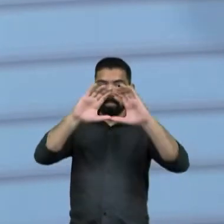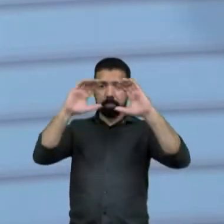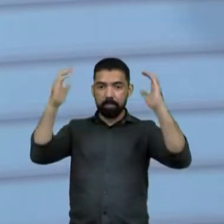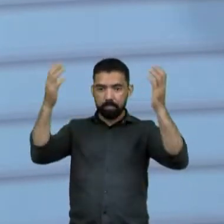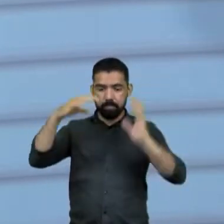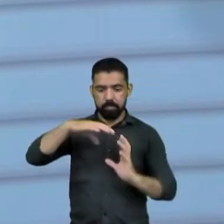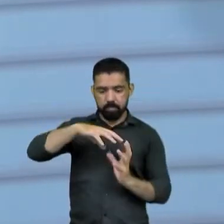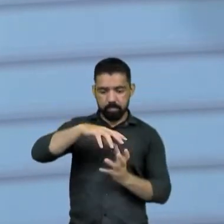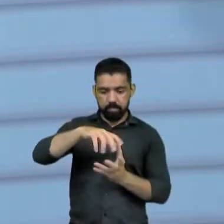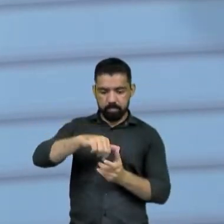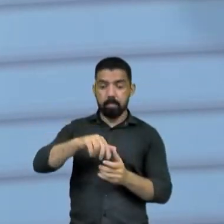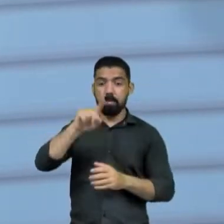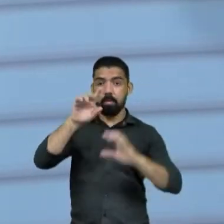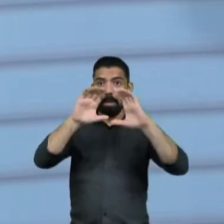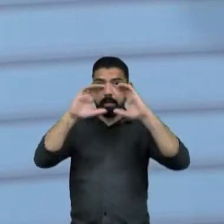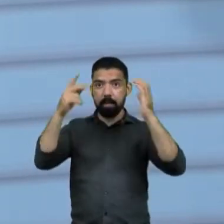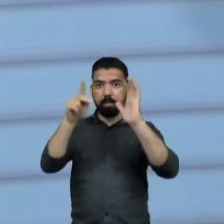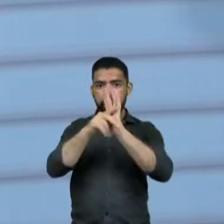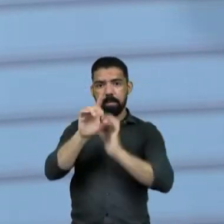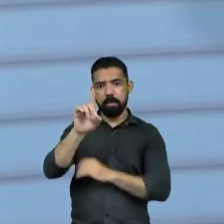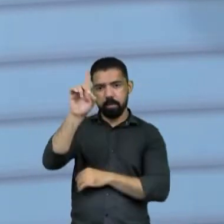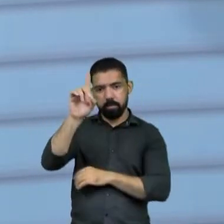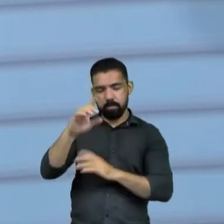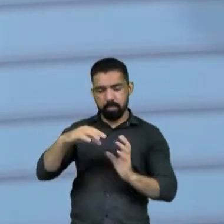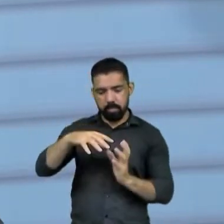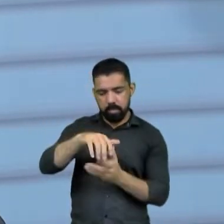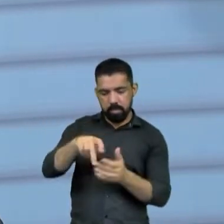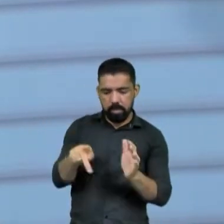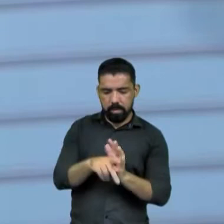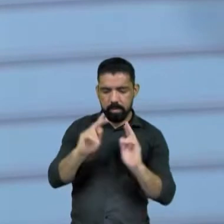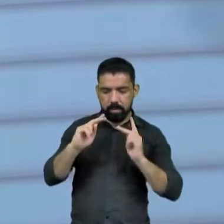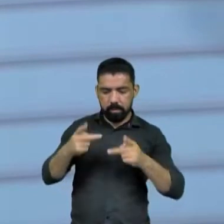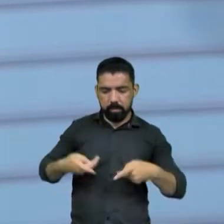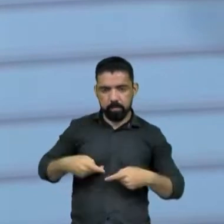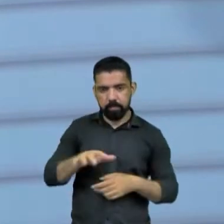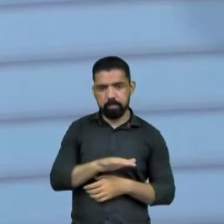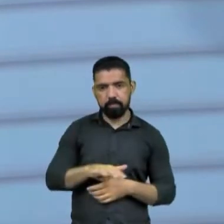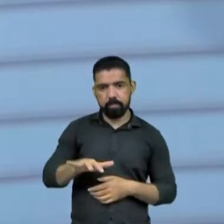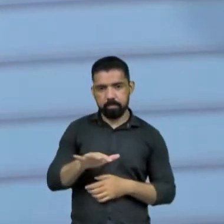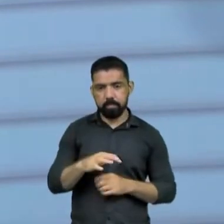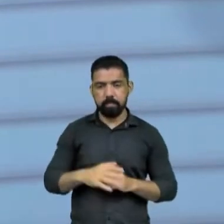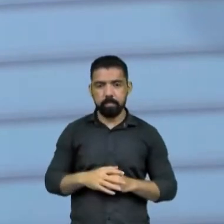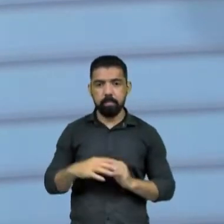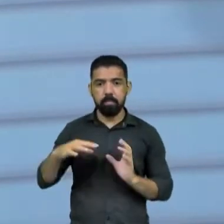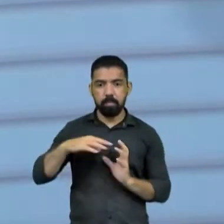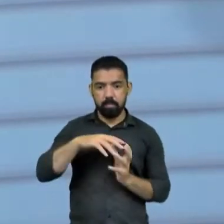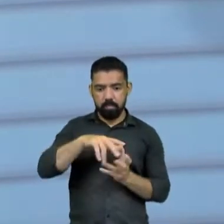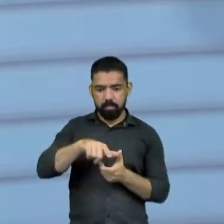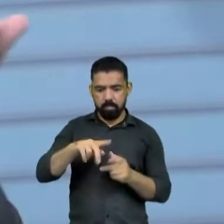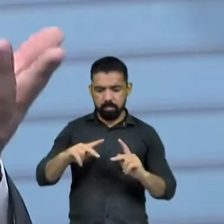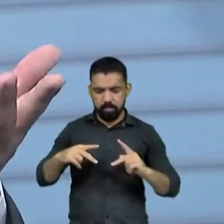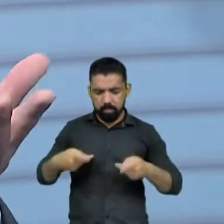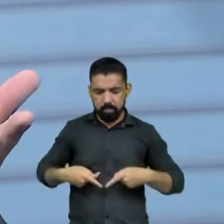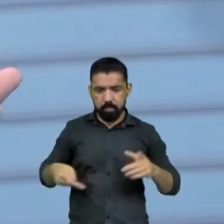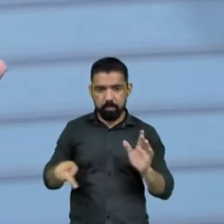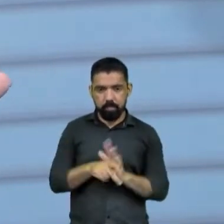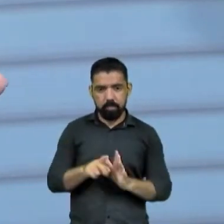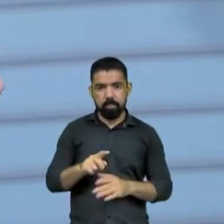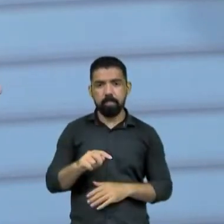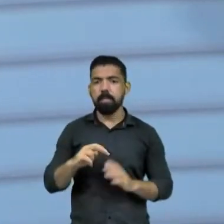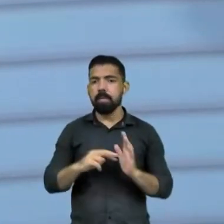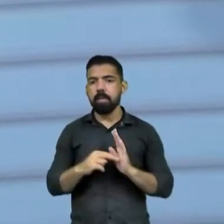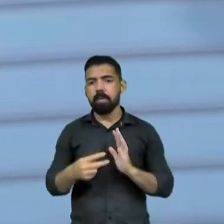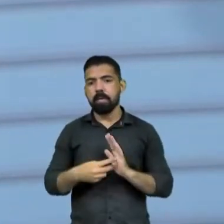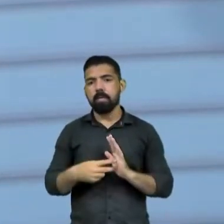cilhos dos homens certo então a responsabilidade aqui na terra é Nossa podemos atribuir a Deus porque existe